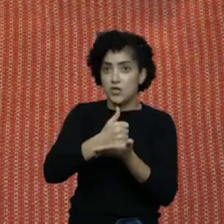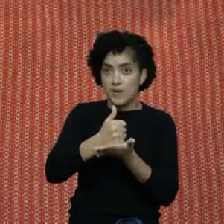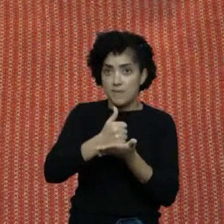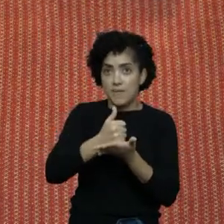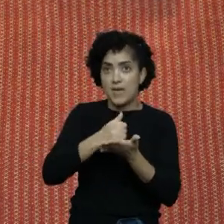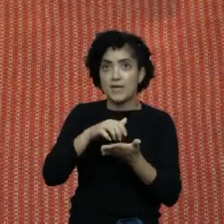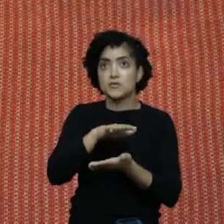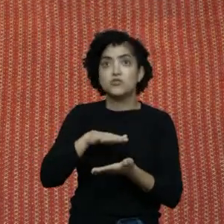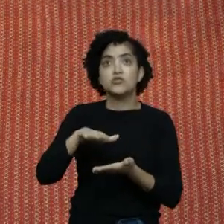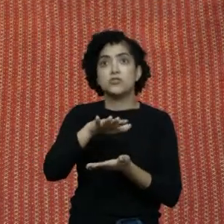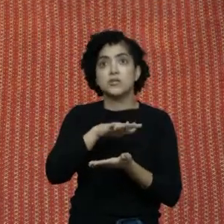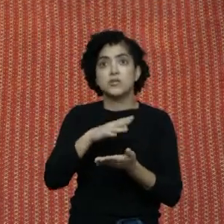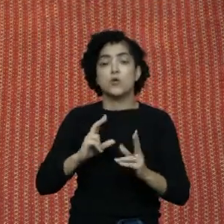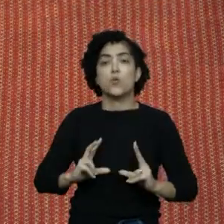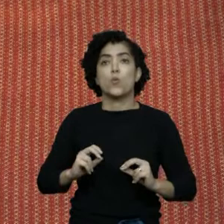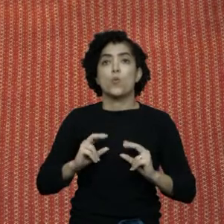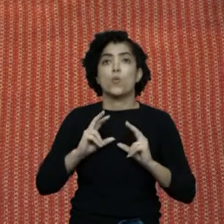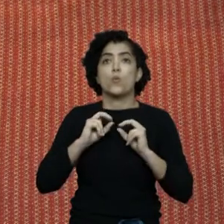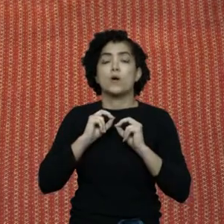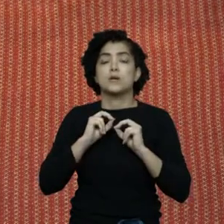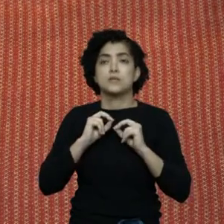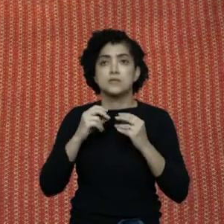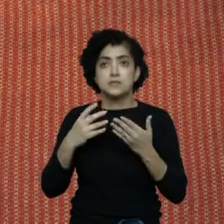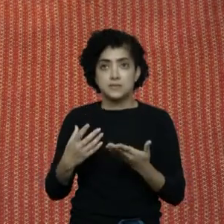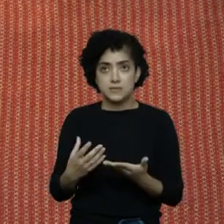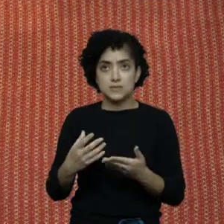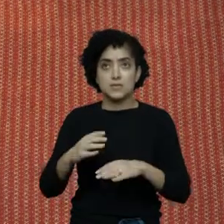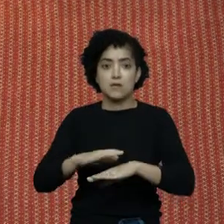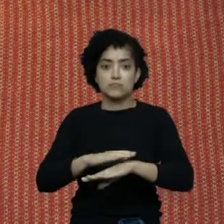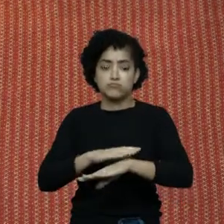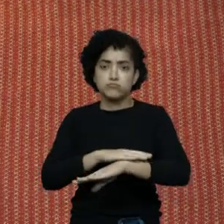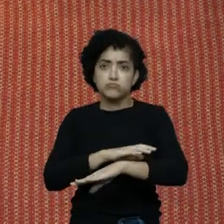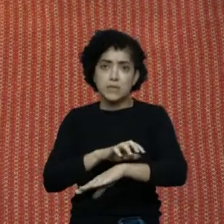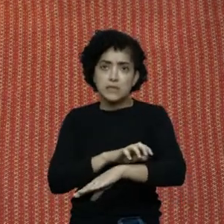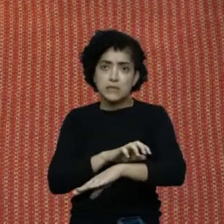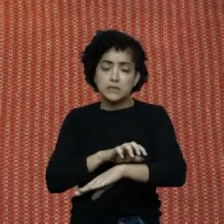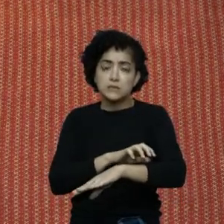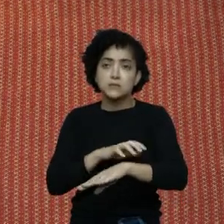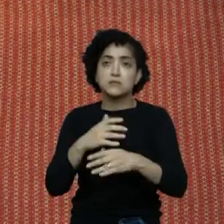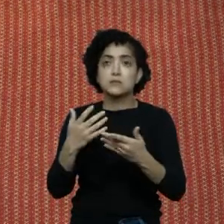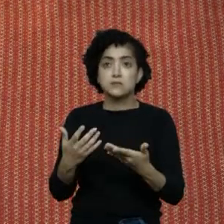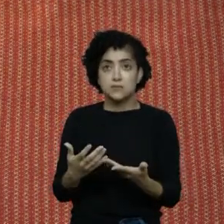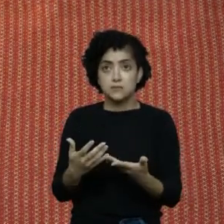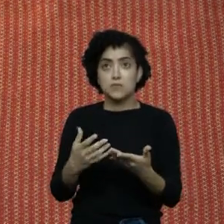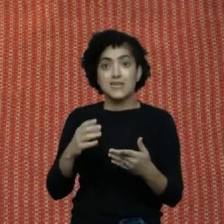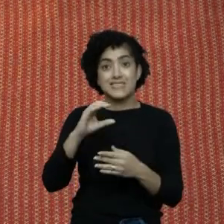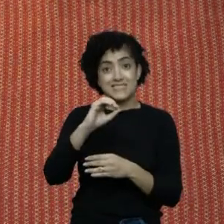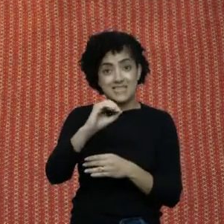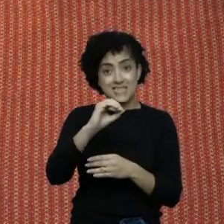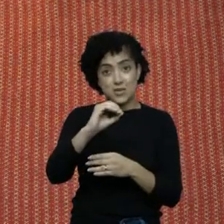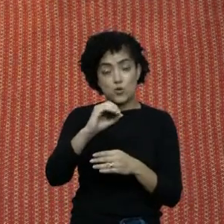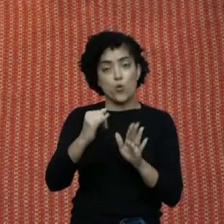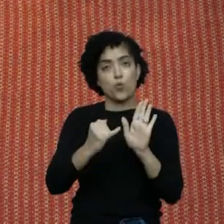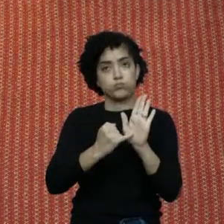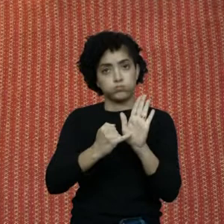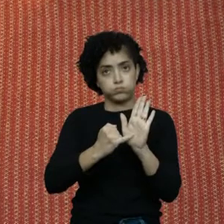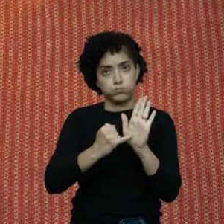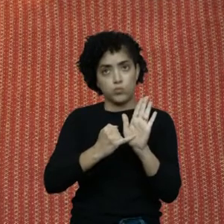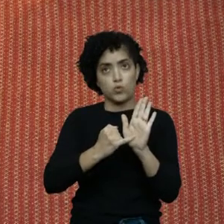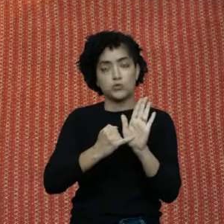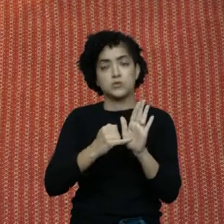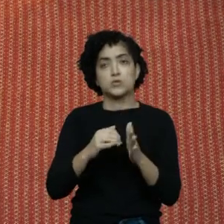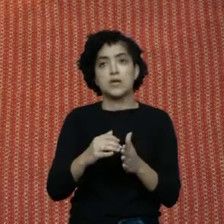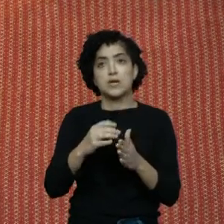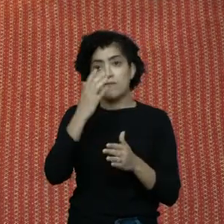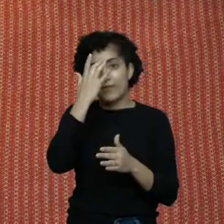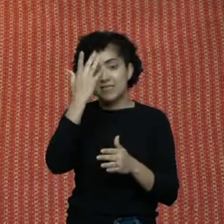para tratamentos contra o câncer esclerose múltipla dermatite atópica o governo bolsonaro Zerou o imposto de importação além de também facilitar